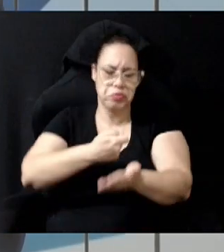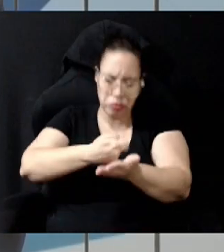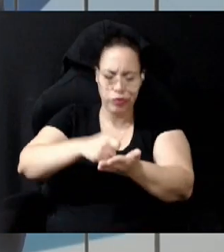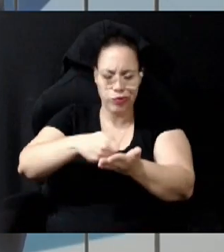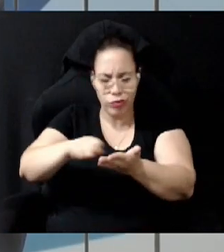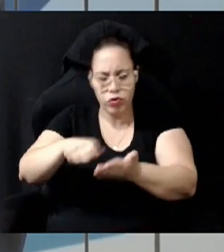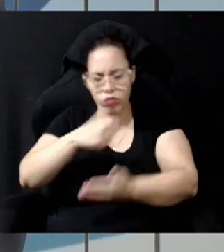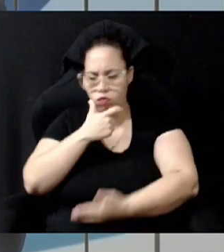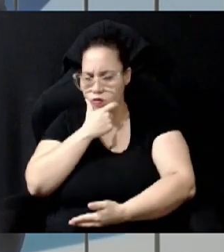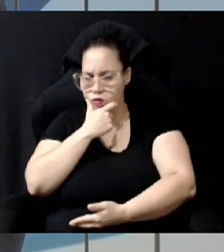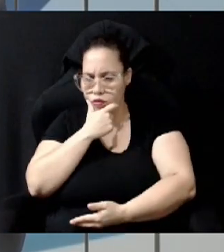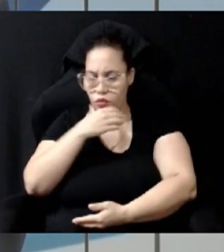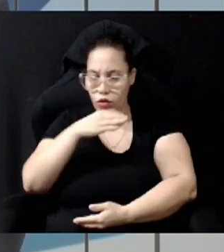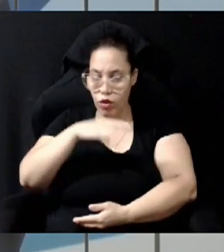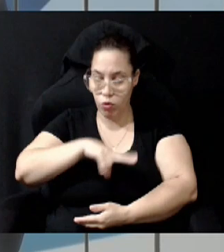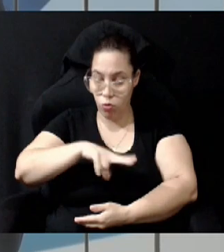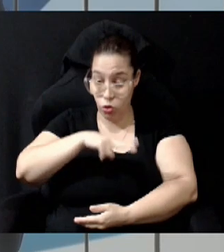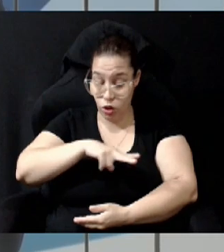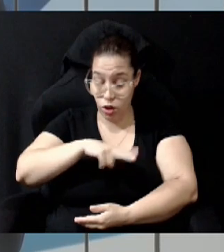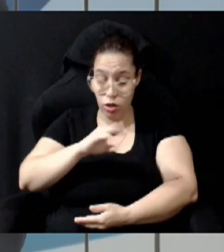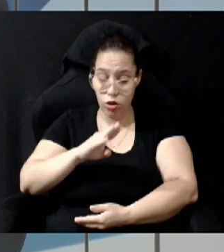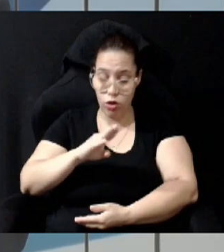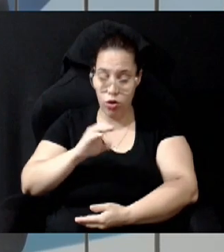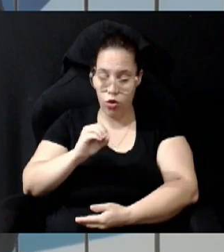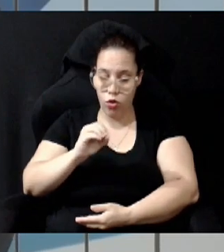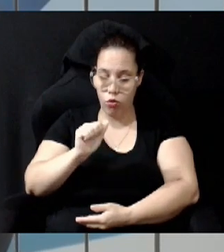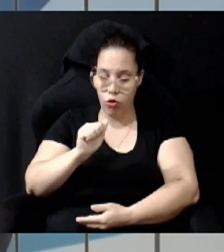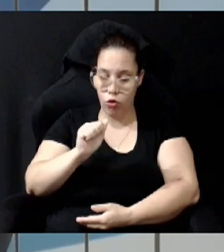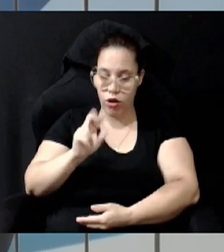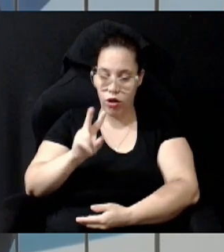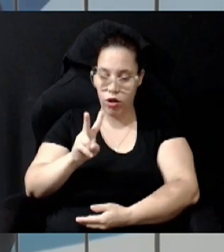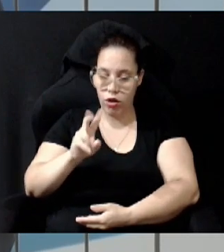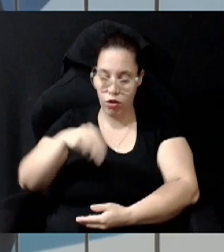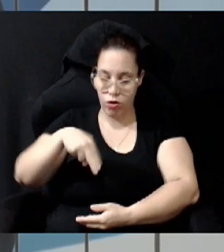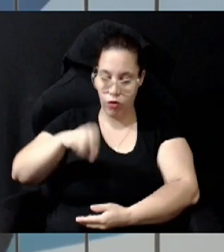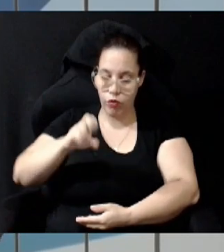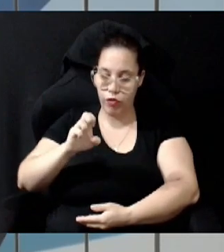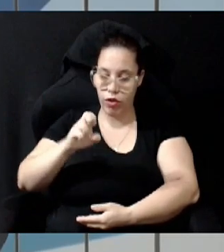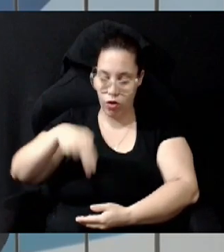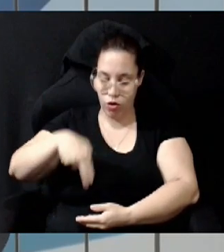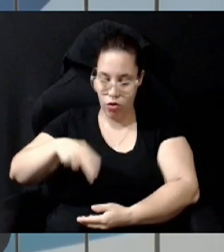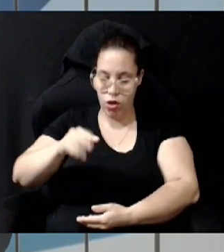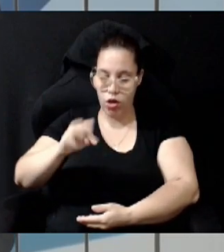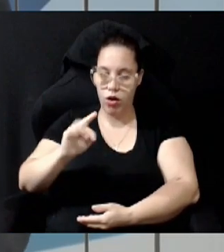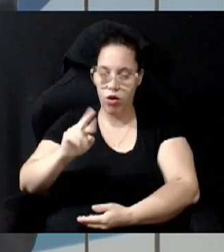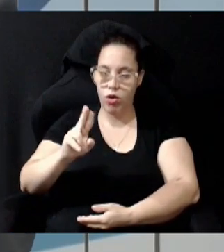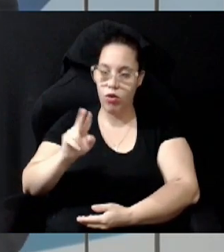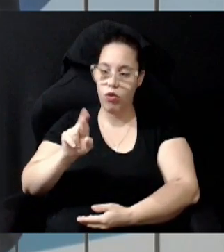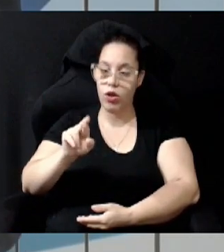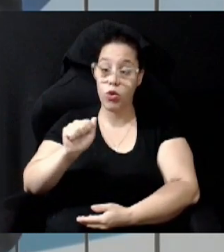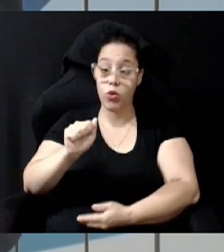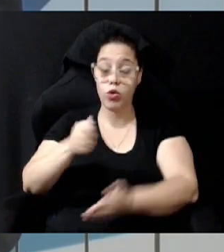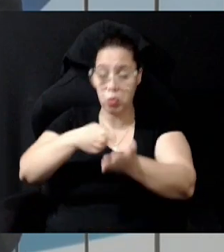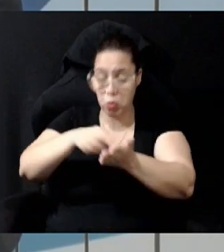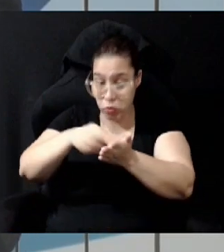português Boaventura Santos, que é um brilhante sociólogo e tal, tem muita coisa escrita sobre isso.